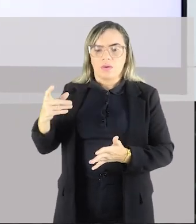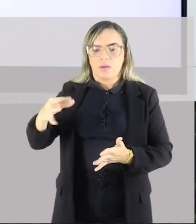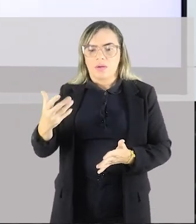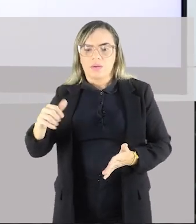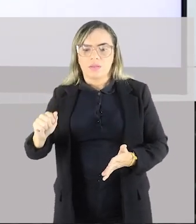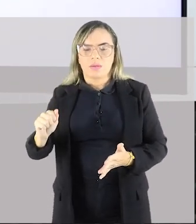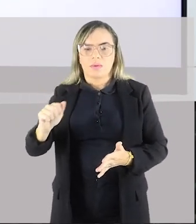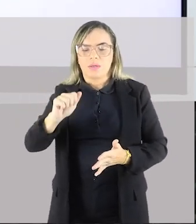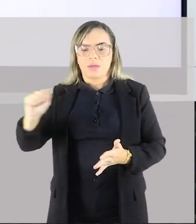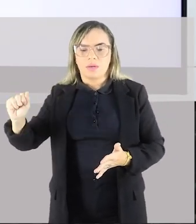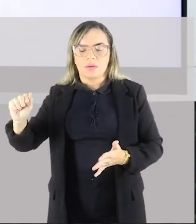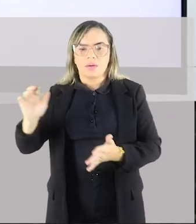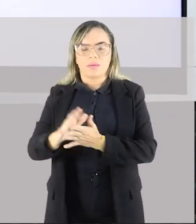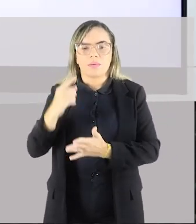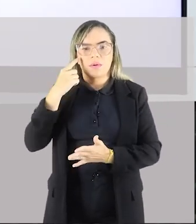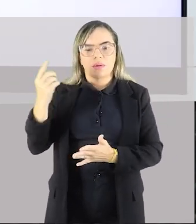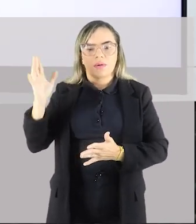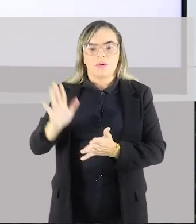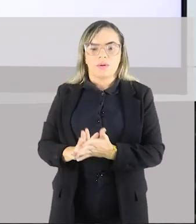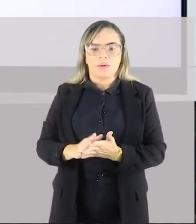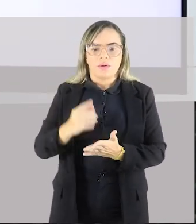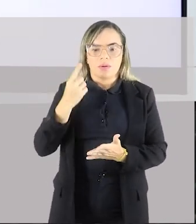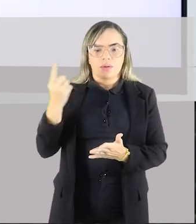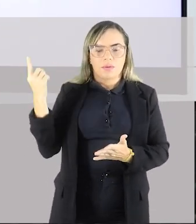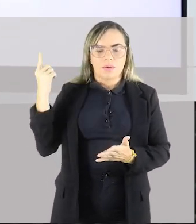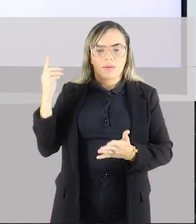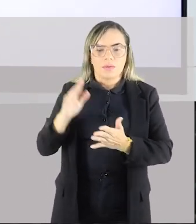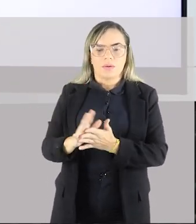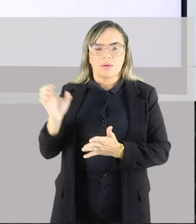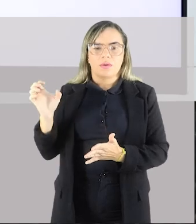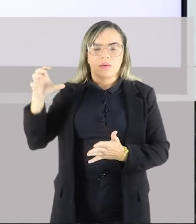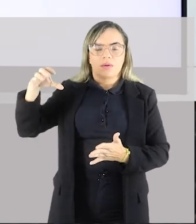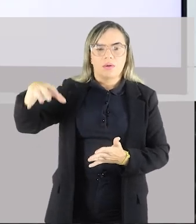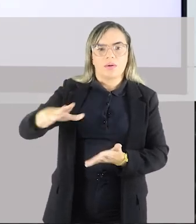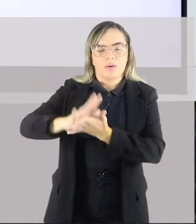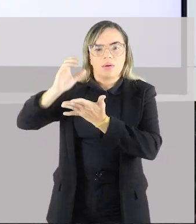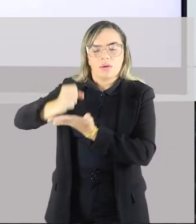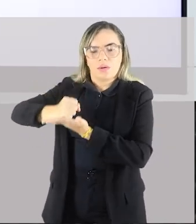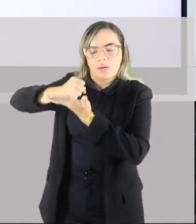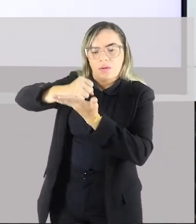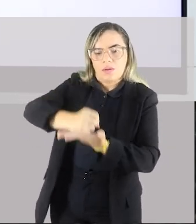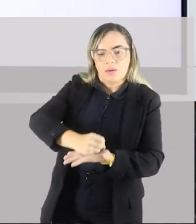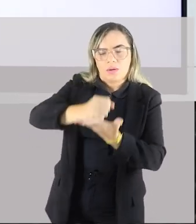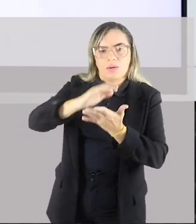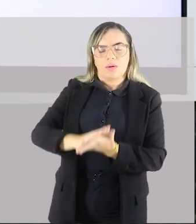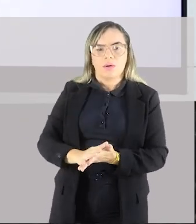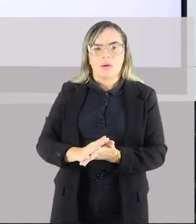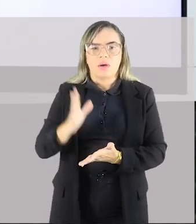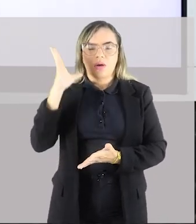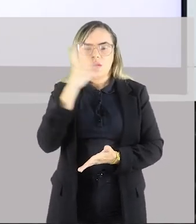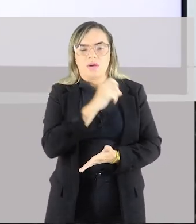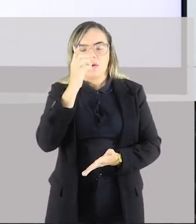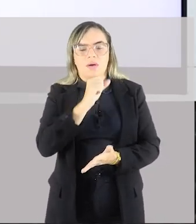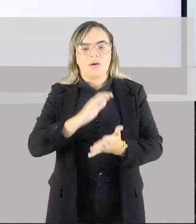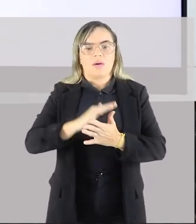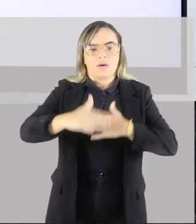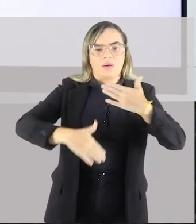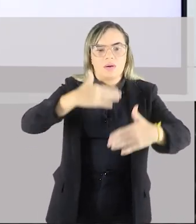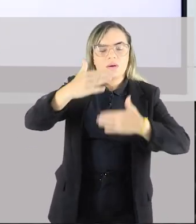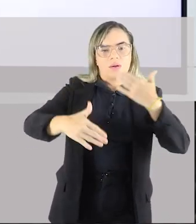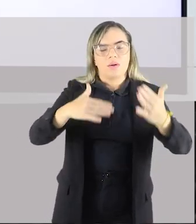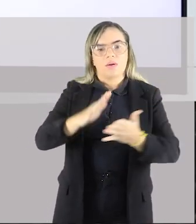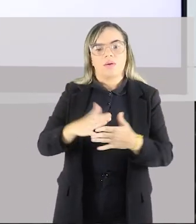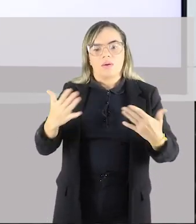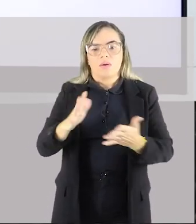A, tá certo? Coenzima A é uma enzima que vai auxiliar a acelerar todo esse processo, tá bom? E